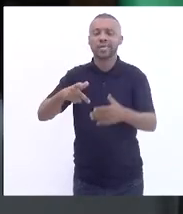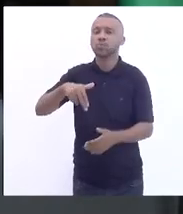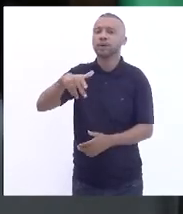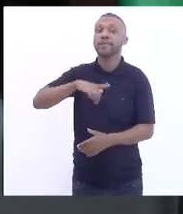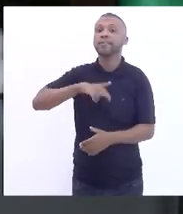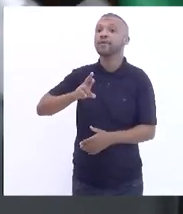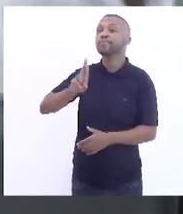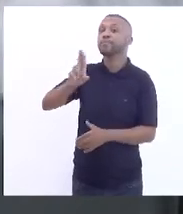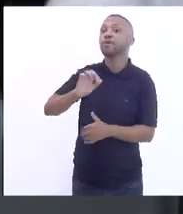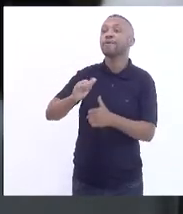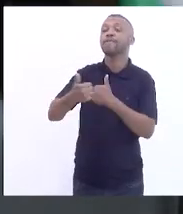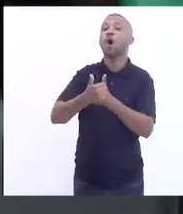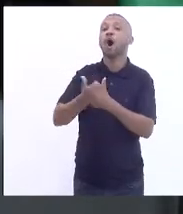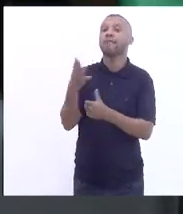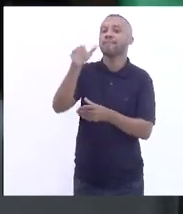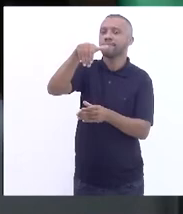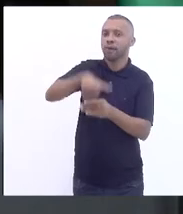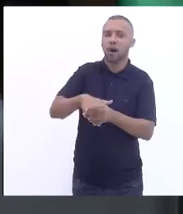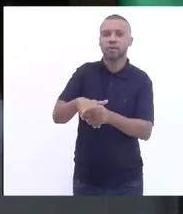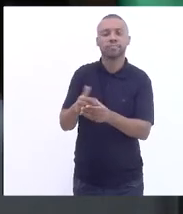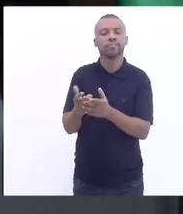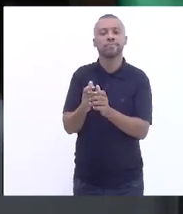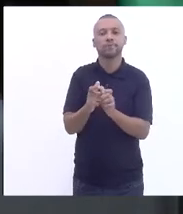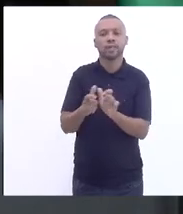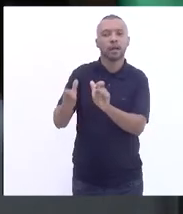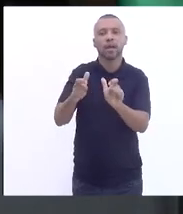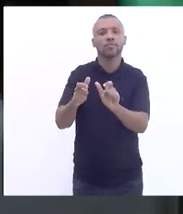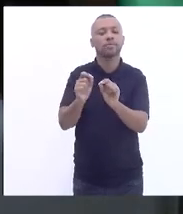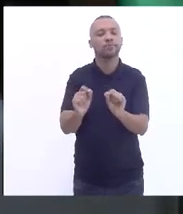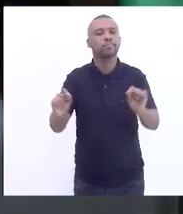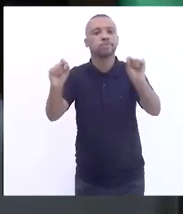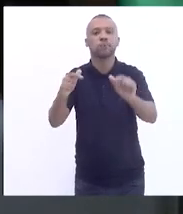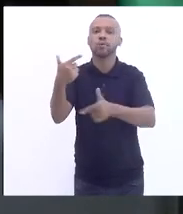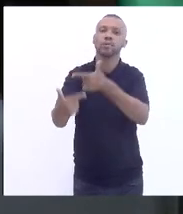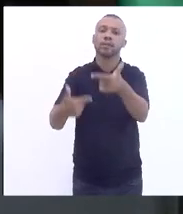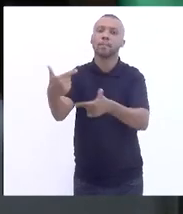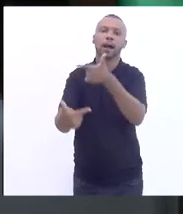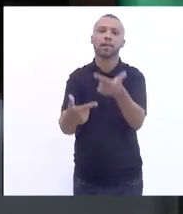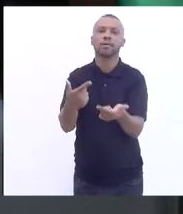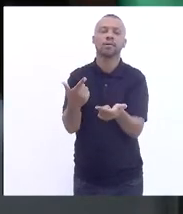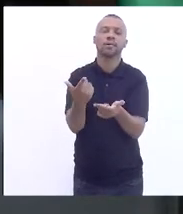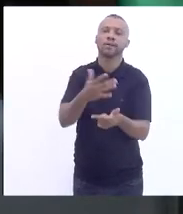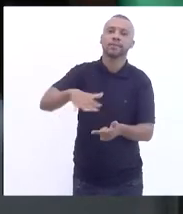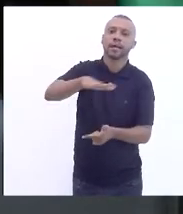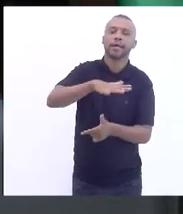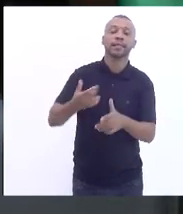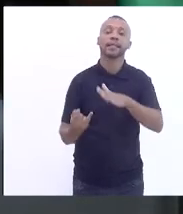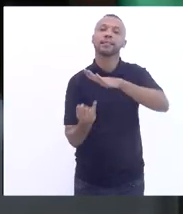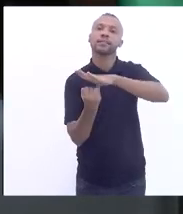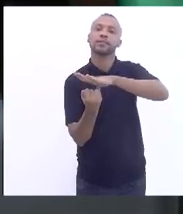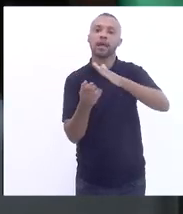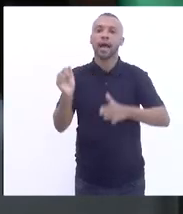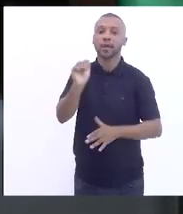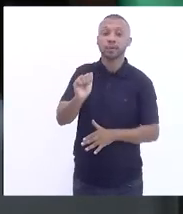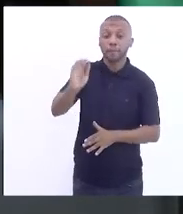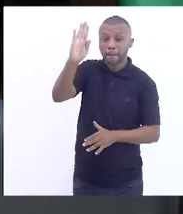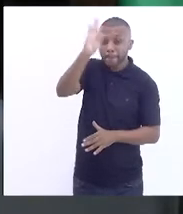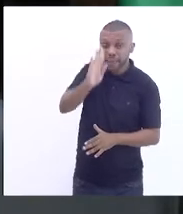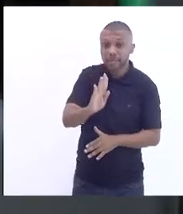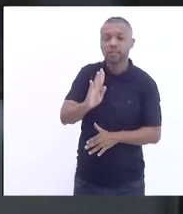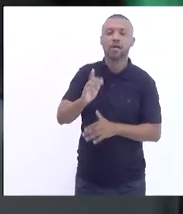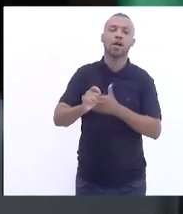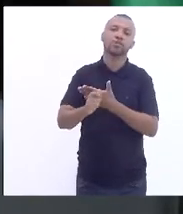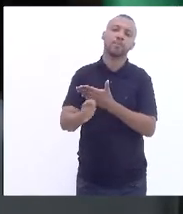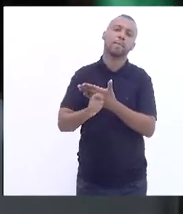e nem voto da nas atividades dessa da Associação Brasileira de imprensa